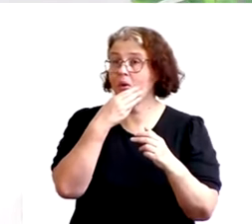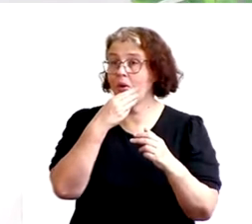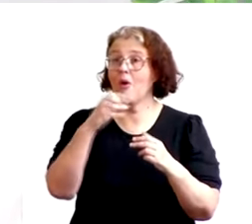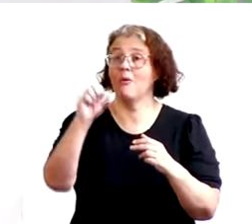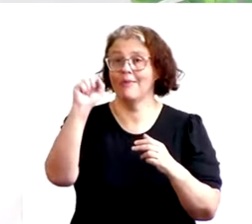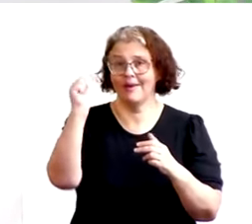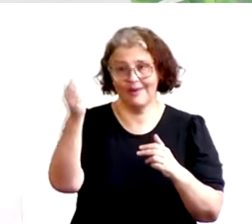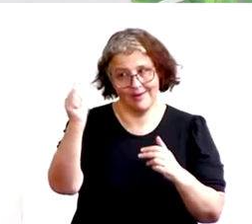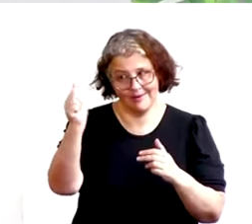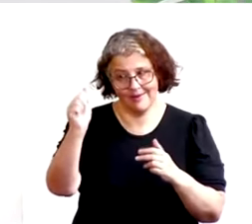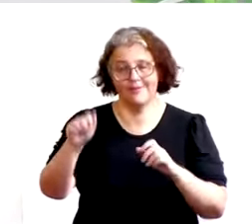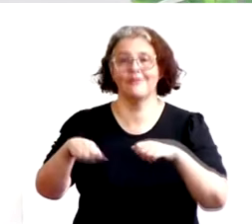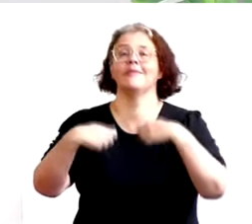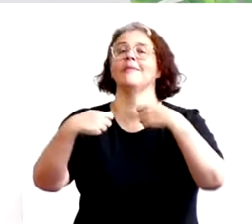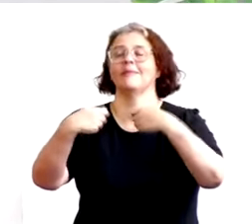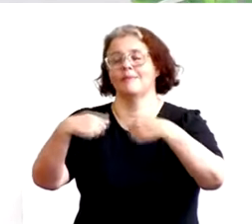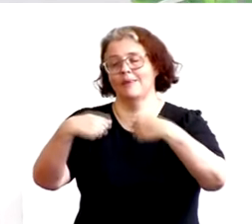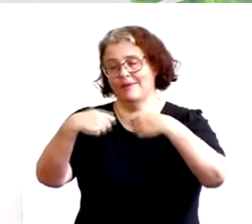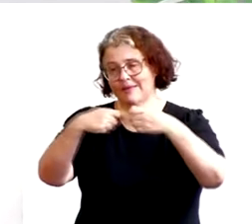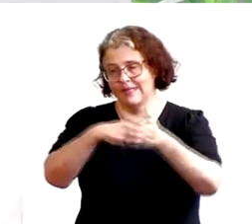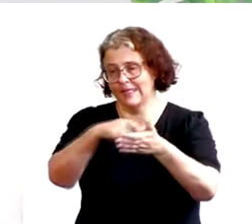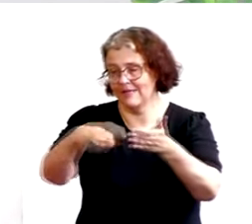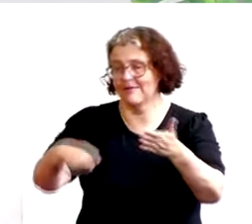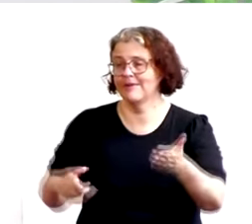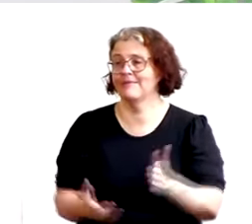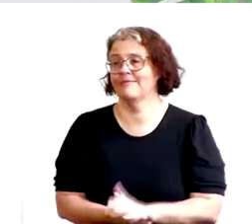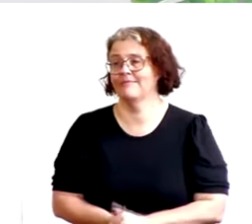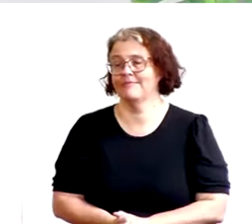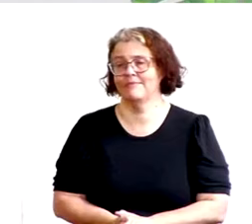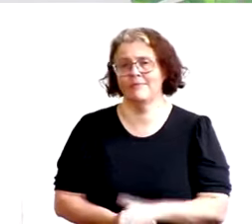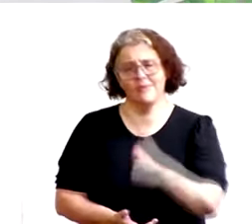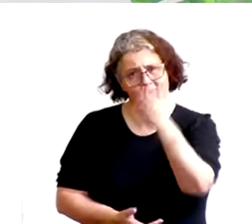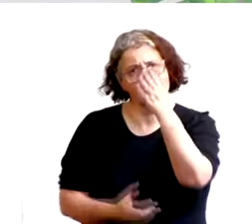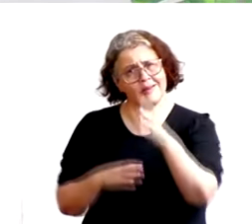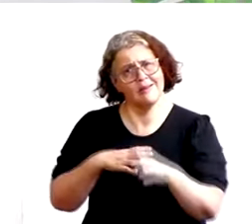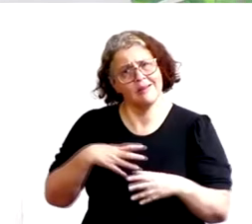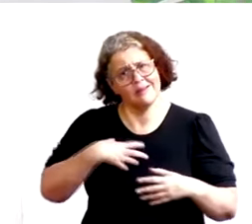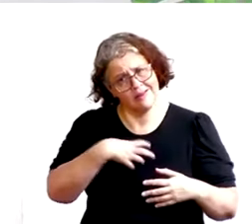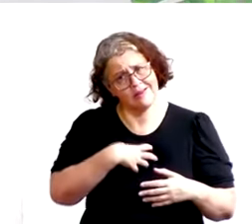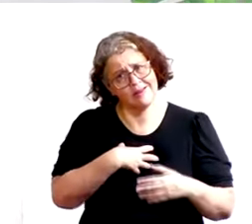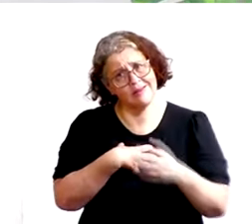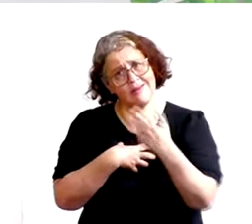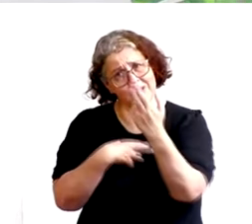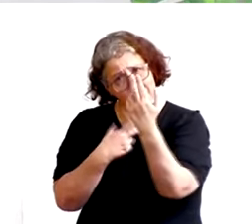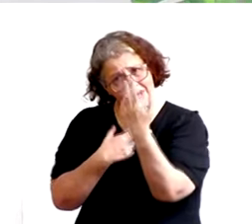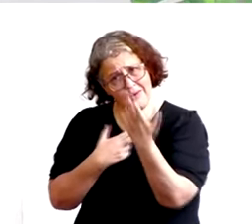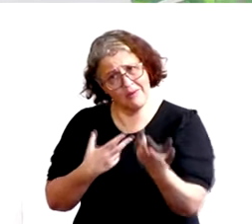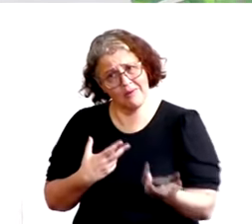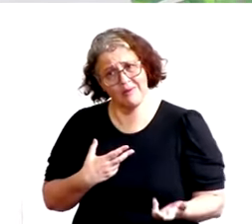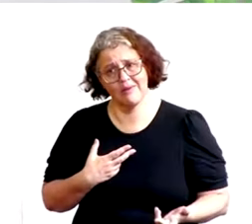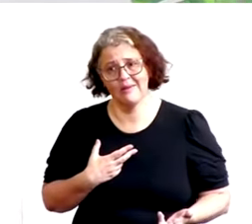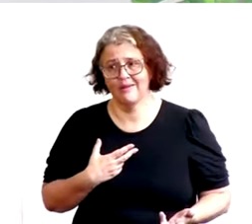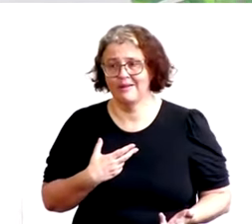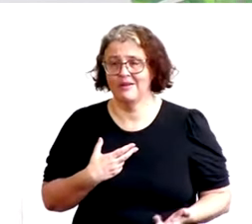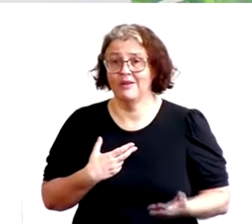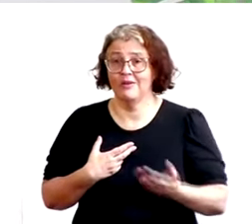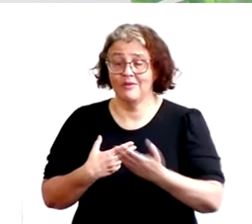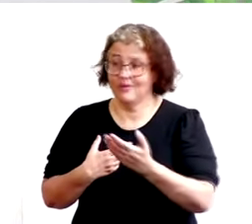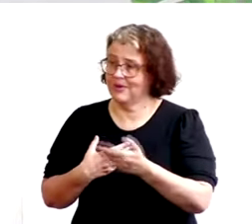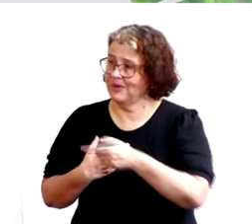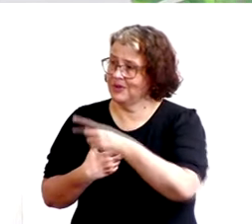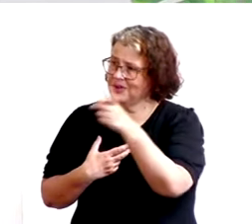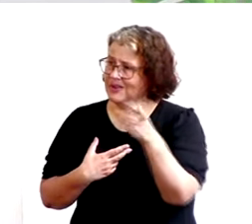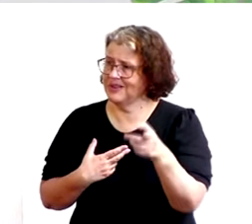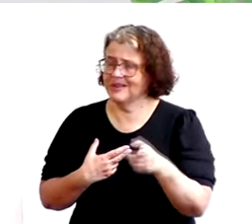Você já se sentiu assim Alguns de nós aqui nessa manhã Sim já passamos por várias